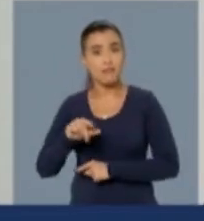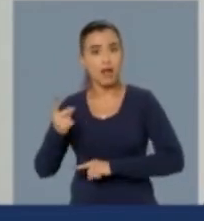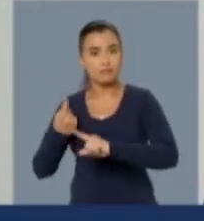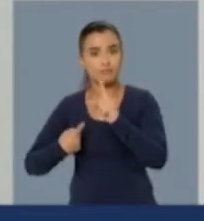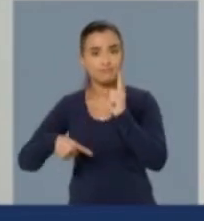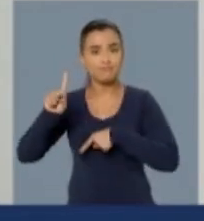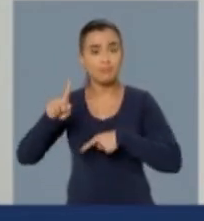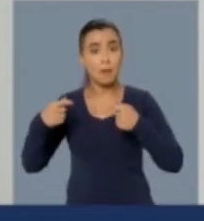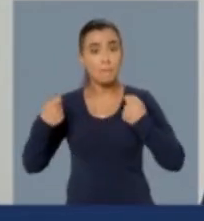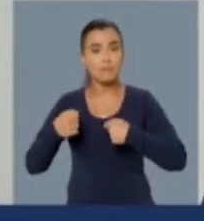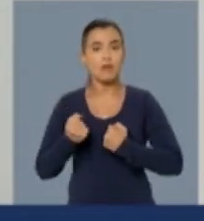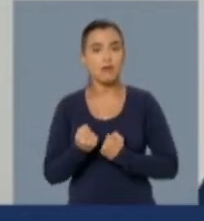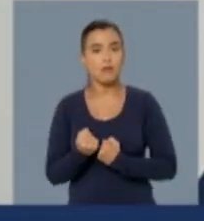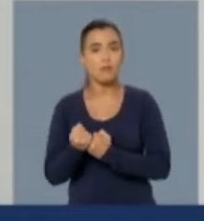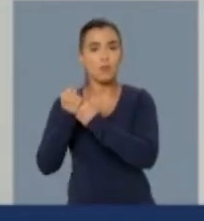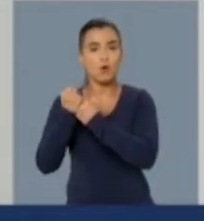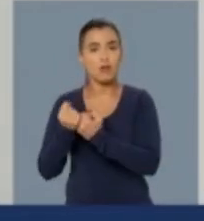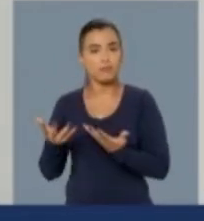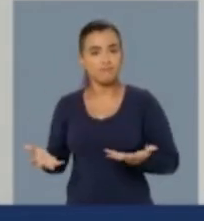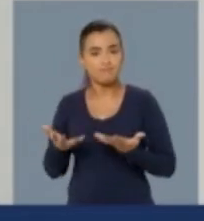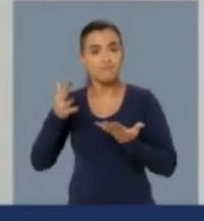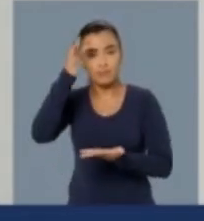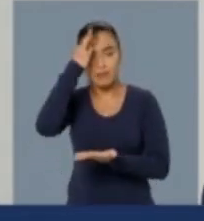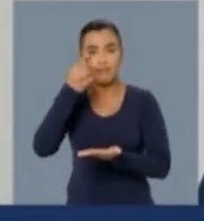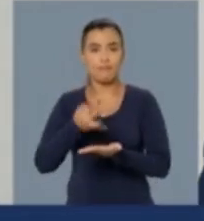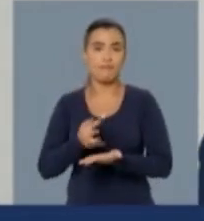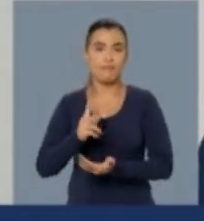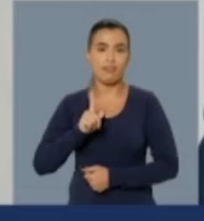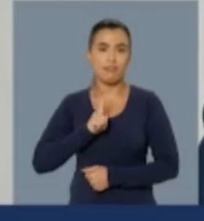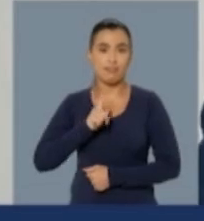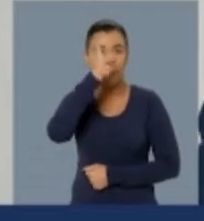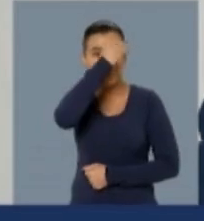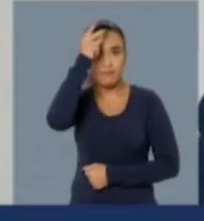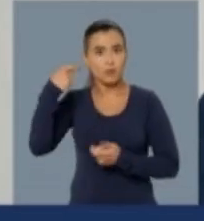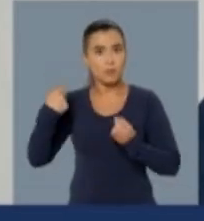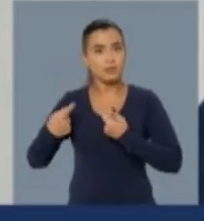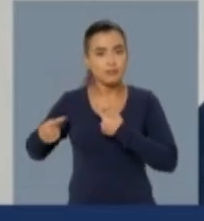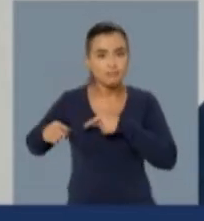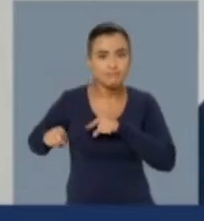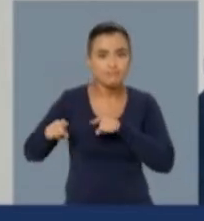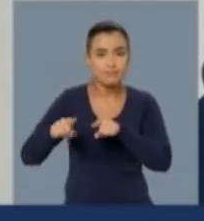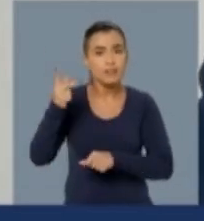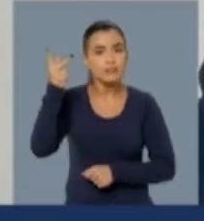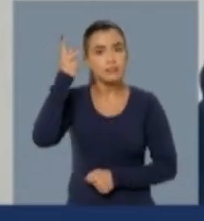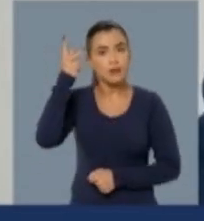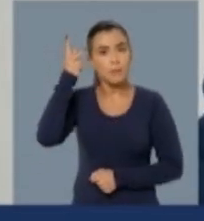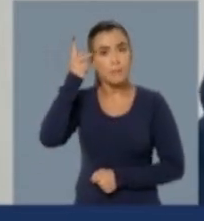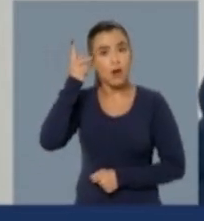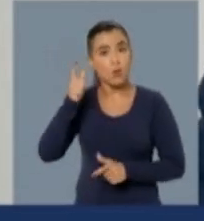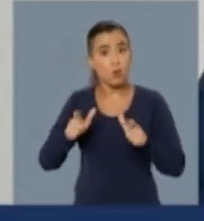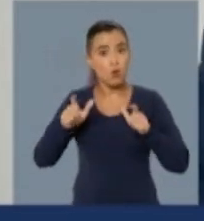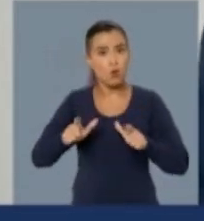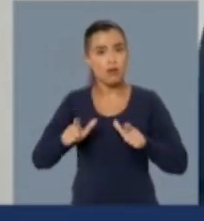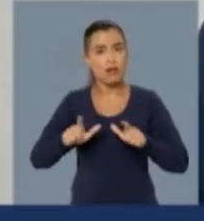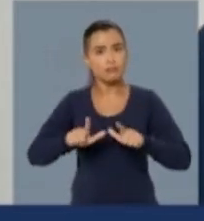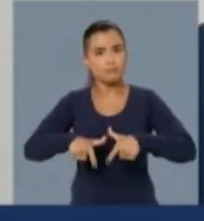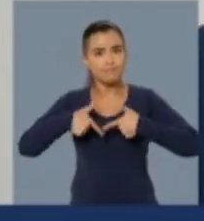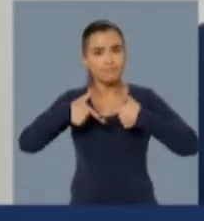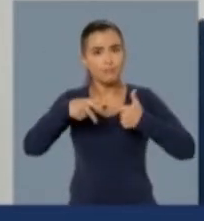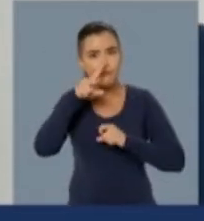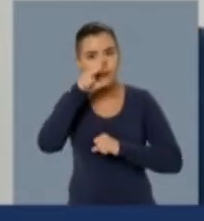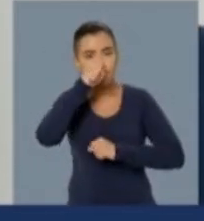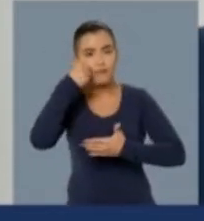É preciso apoiar, estimular e ter fé. A prefeitura tem de estar junto. São Paulo é terra de gente forte e